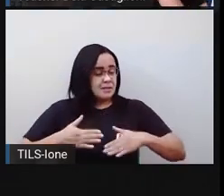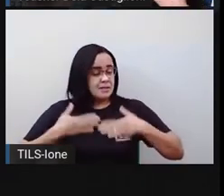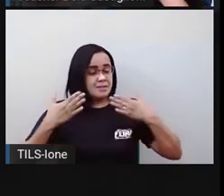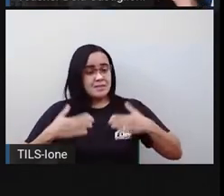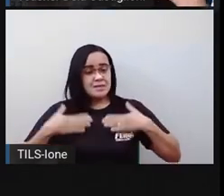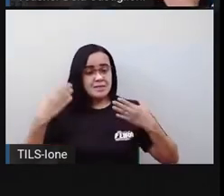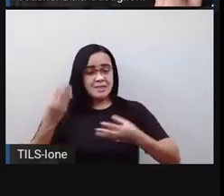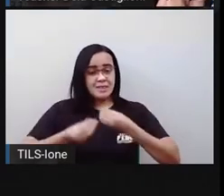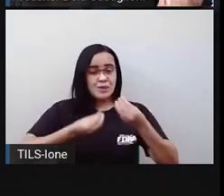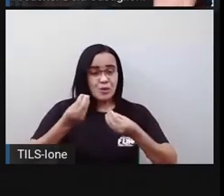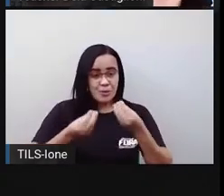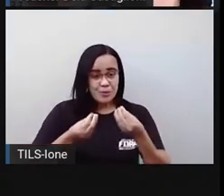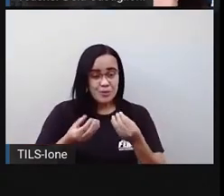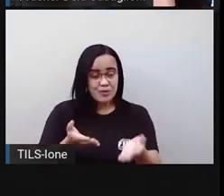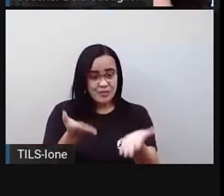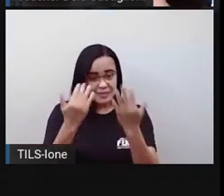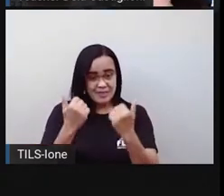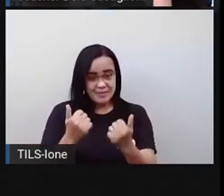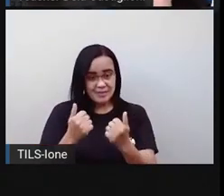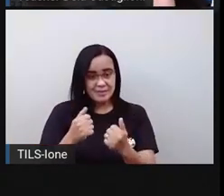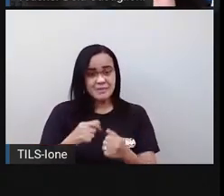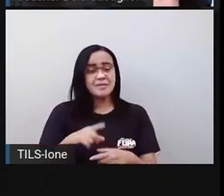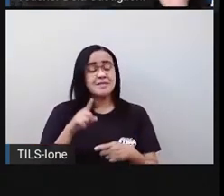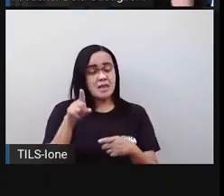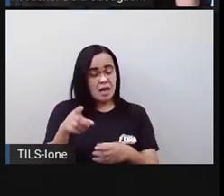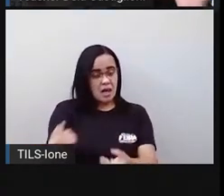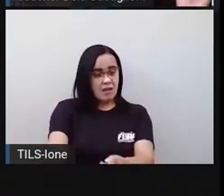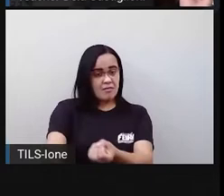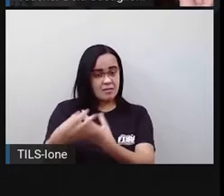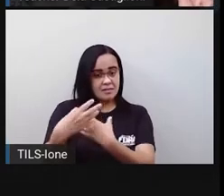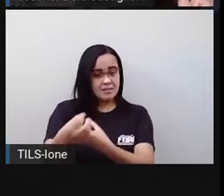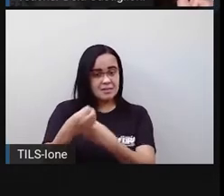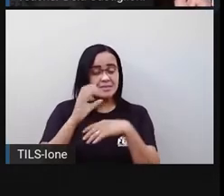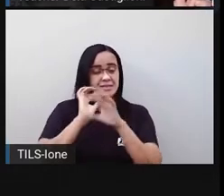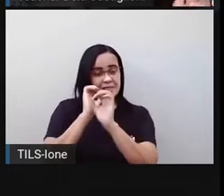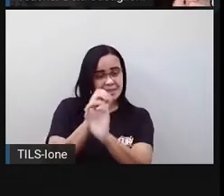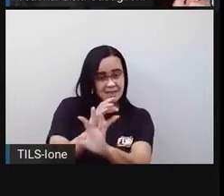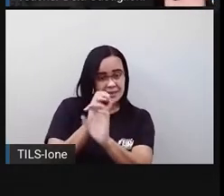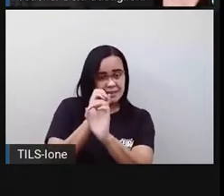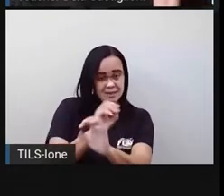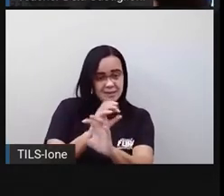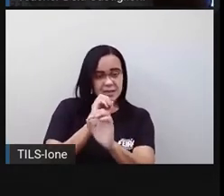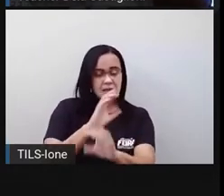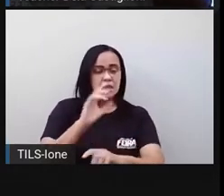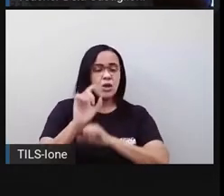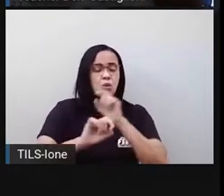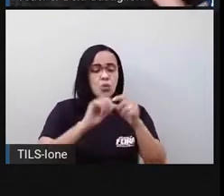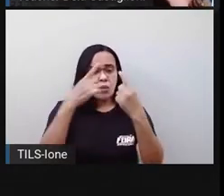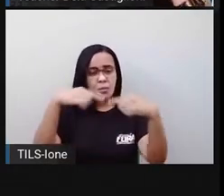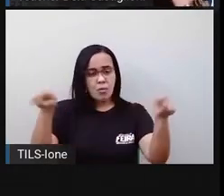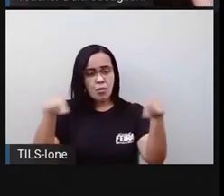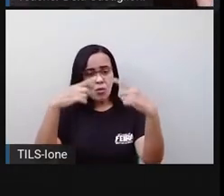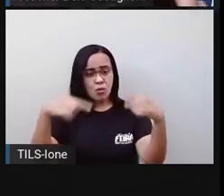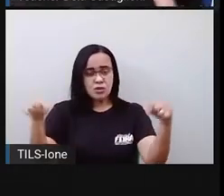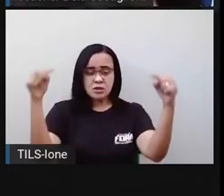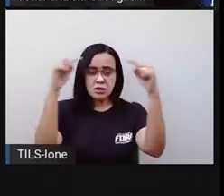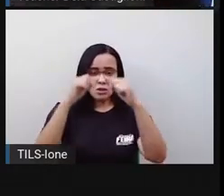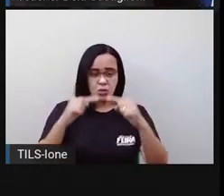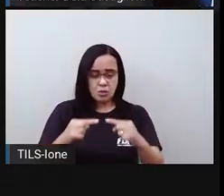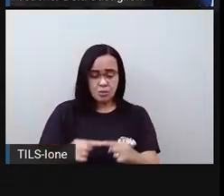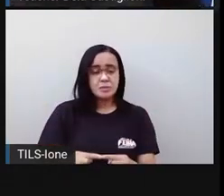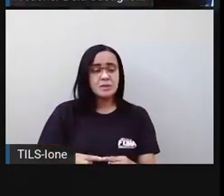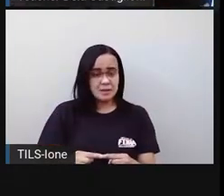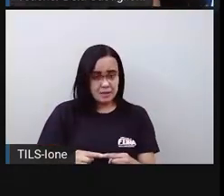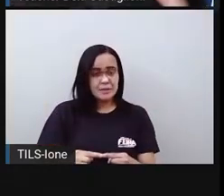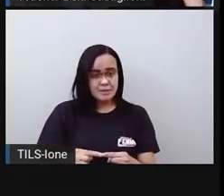lá? Então, vou te ensinar uma musiquinha com essa pergunta. E aí você pode usar as mãozinhas para bater